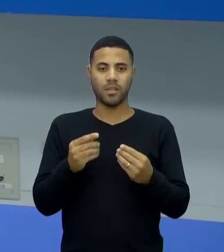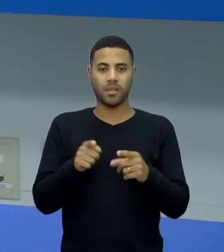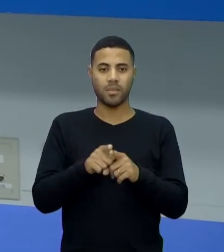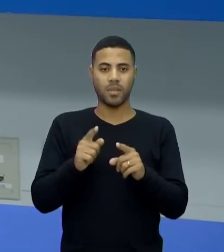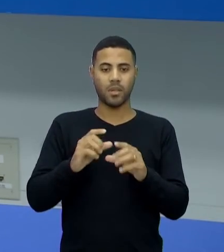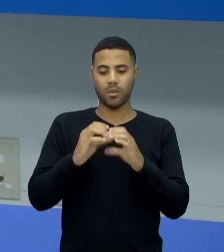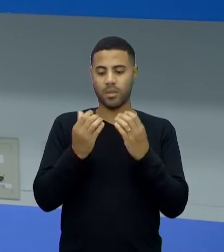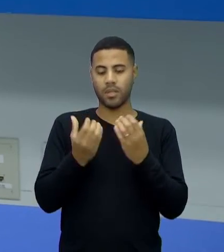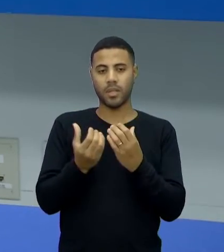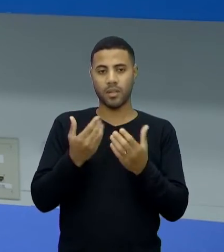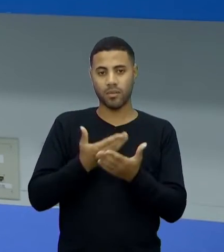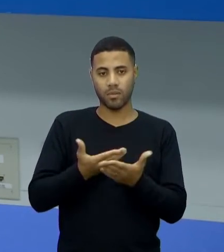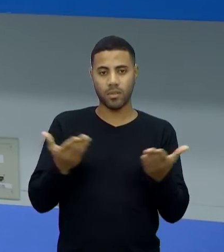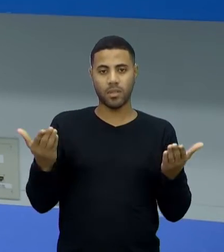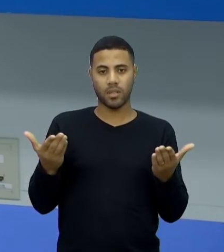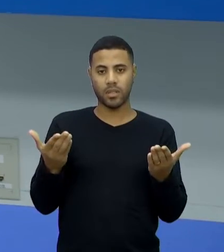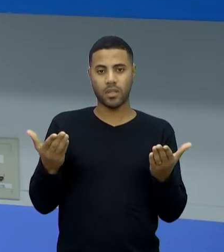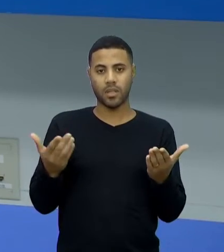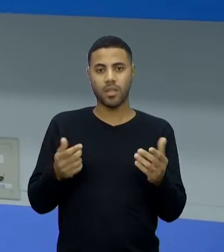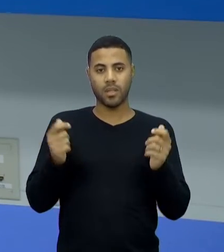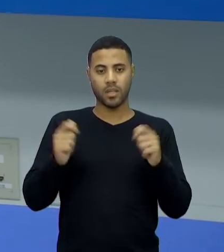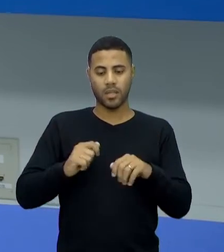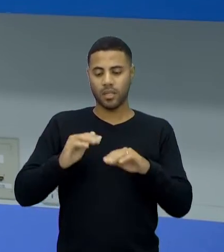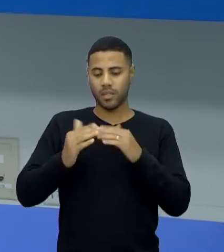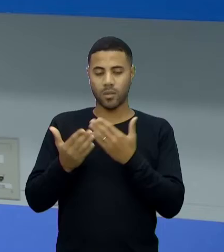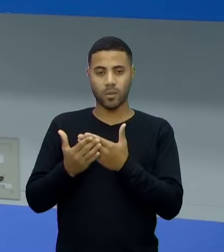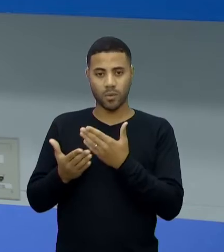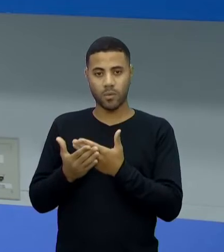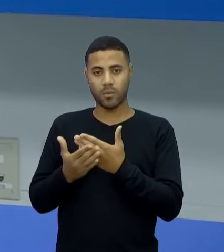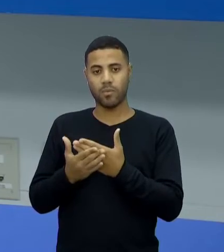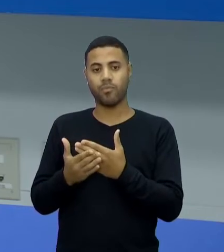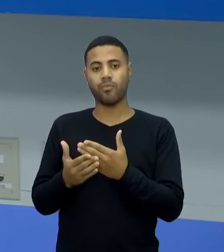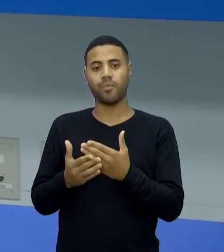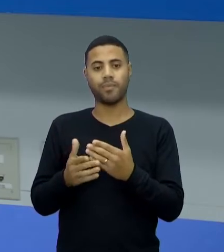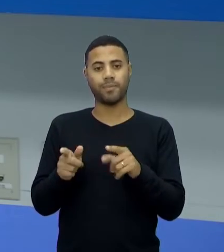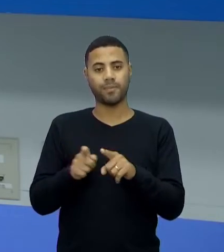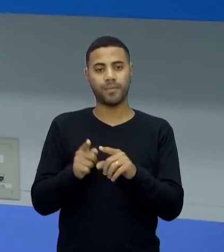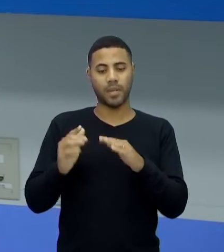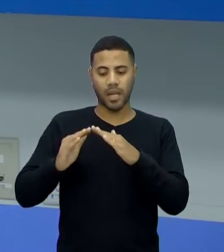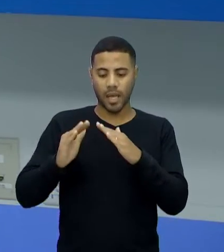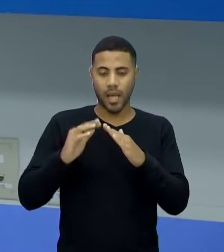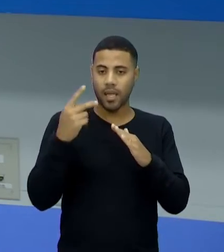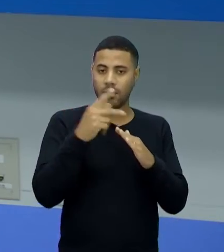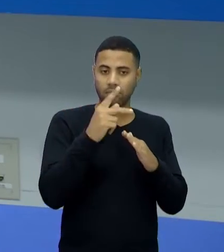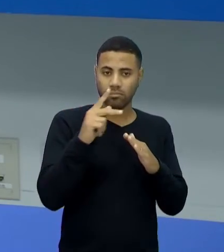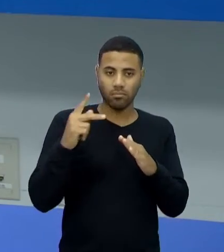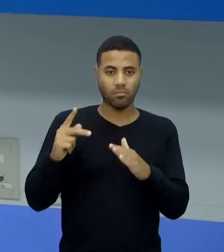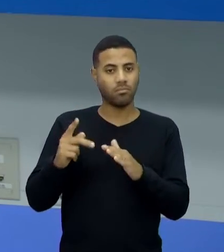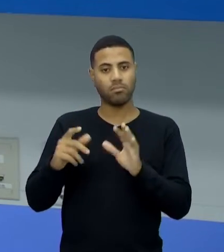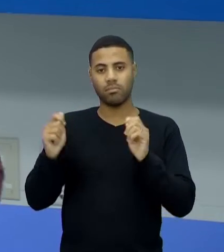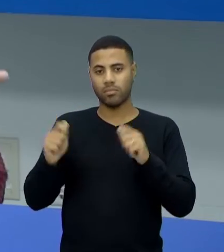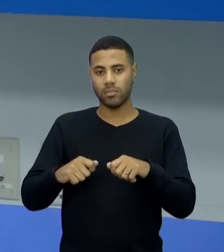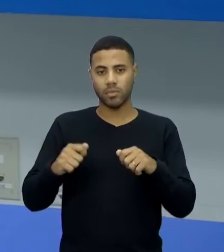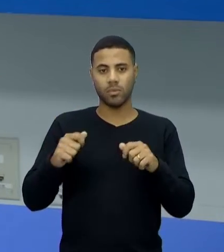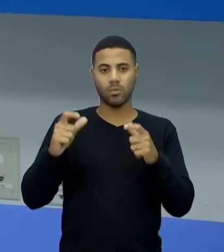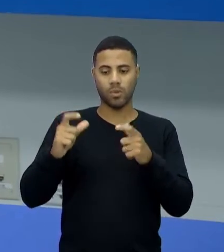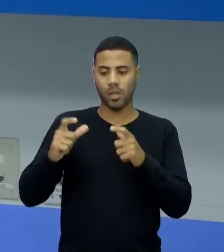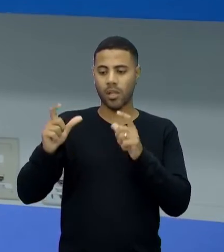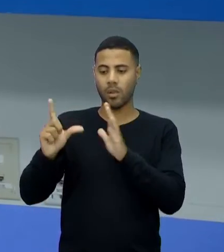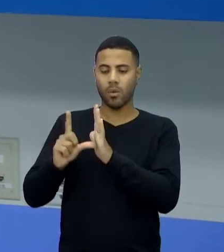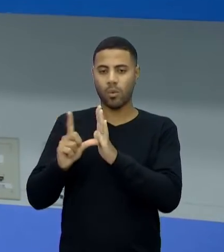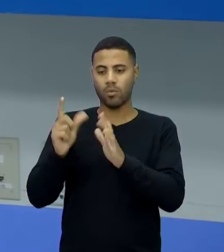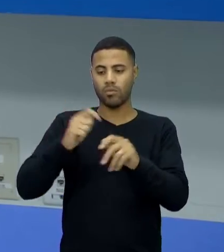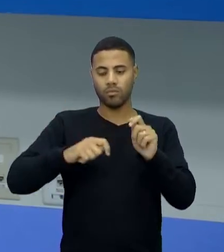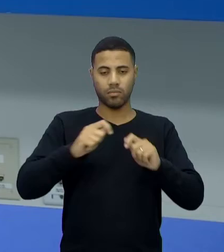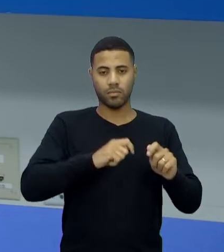da comunidade de vocês não só no ambiente da escola mas também e na casa de vocês enfim os comércios né